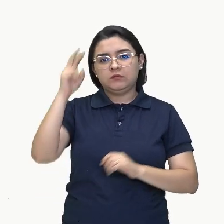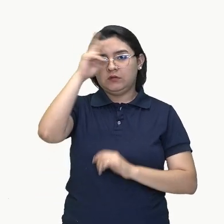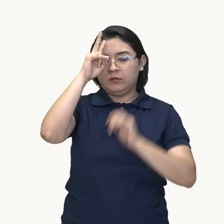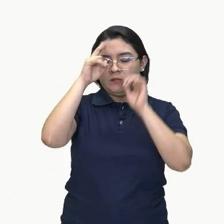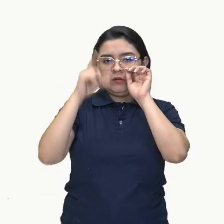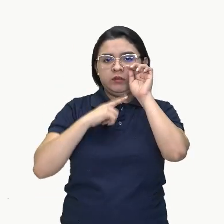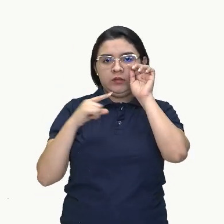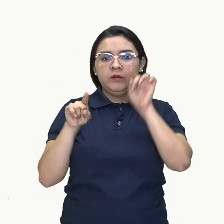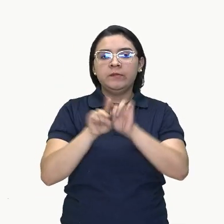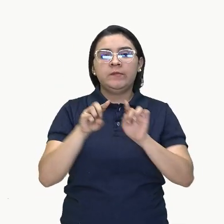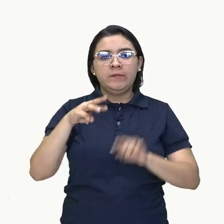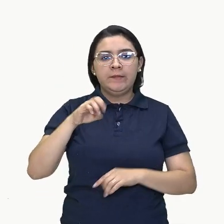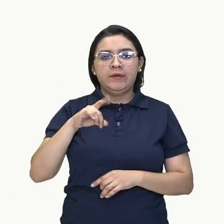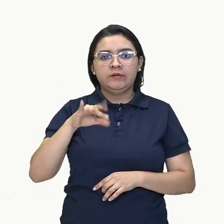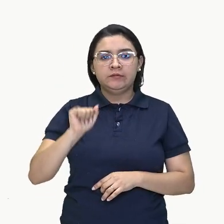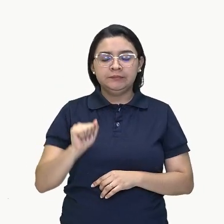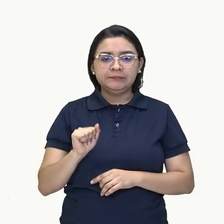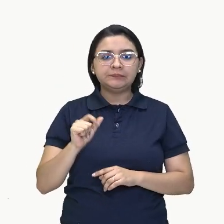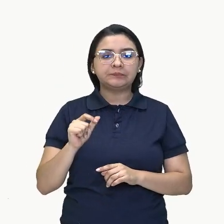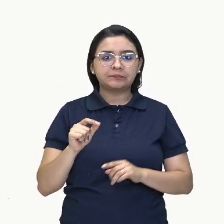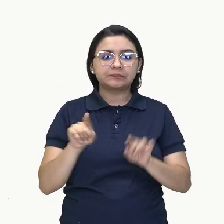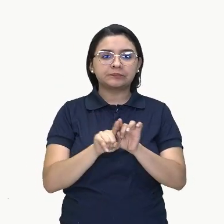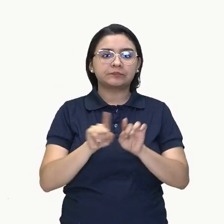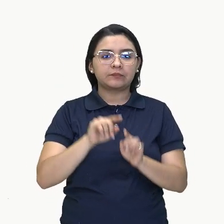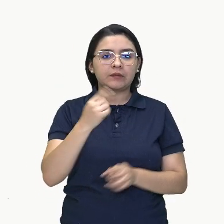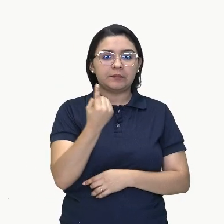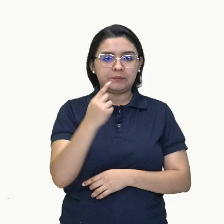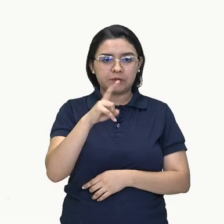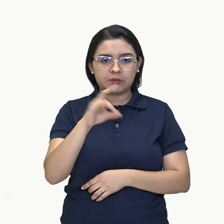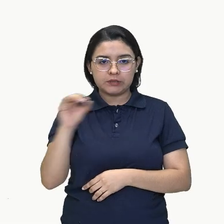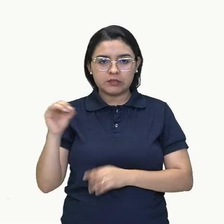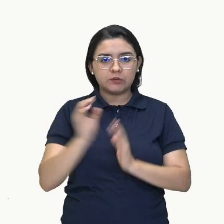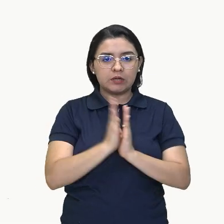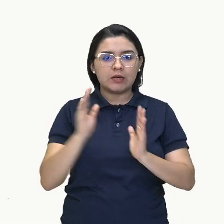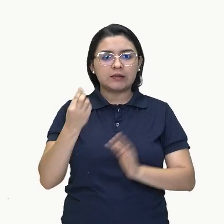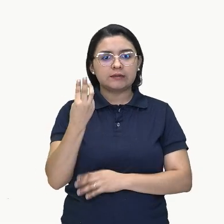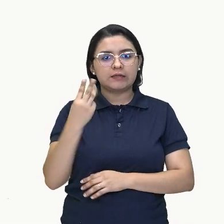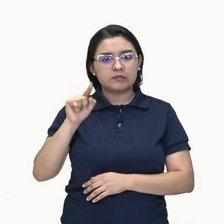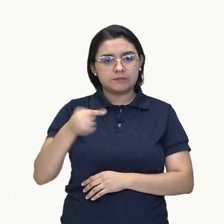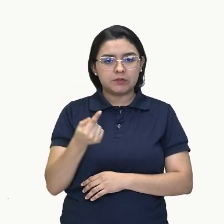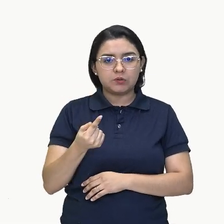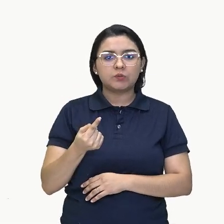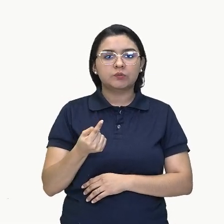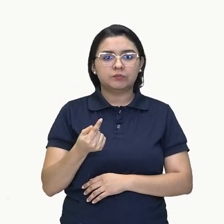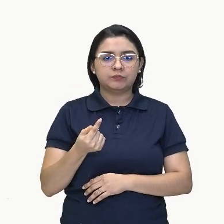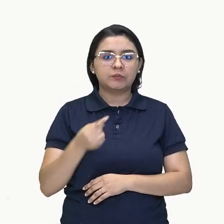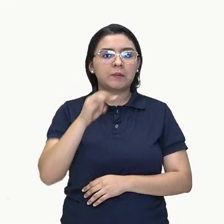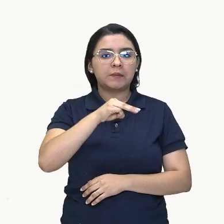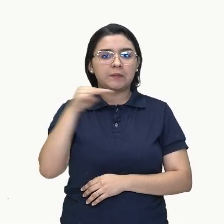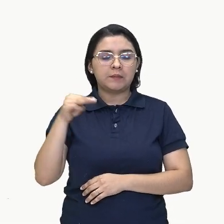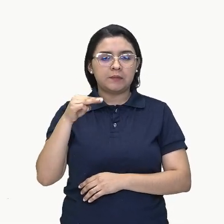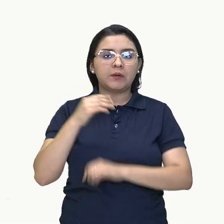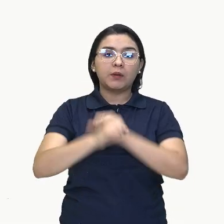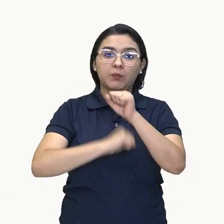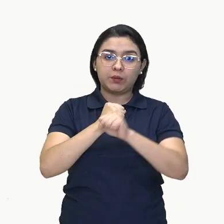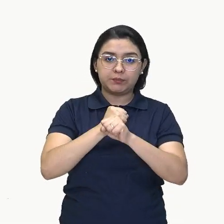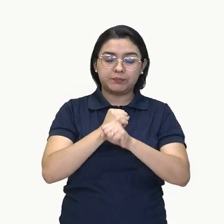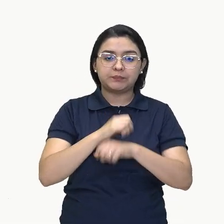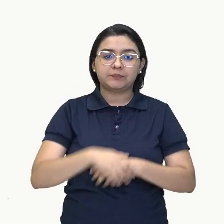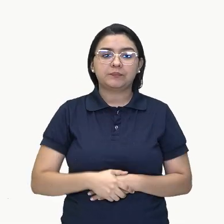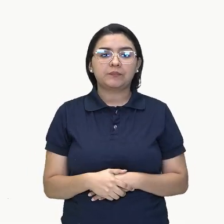temos também uma média, tá bom? Aqui de 1.500 a 3.000 milímetros anualmente.